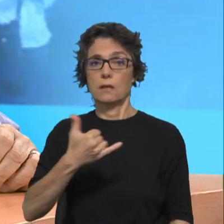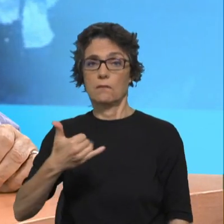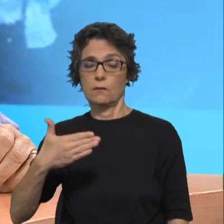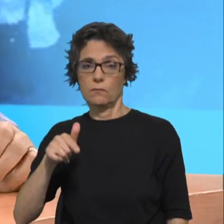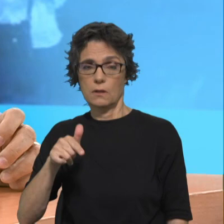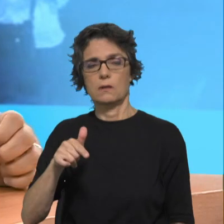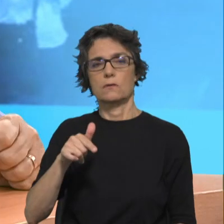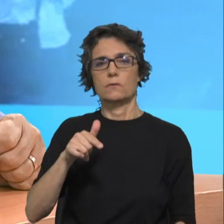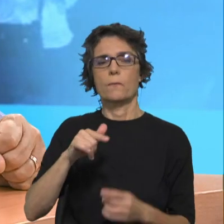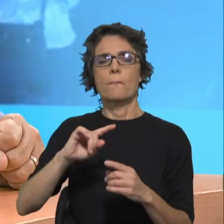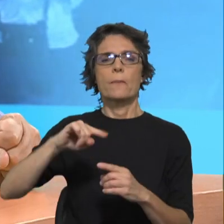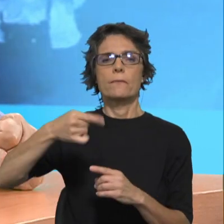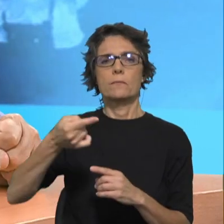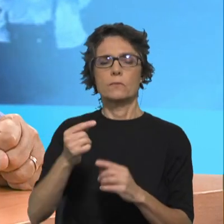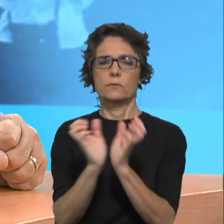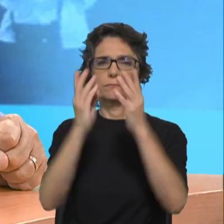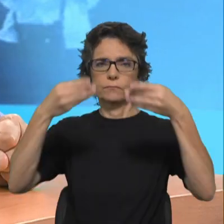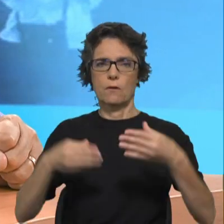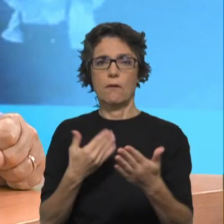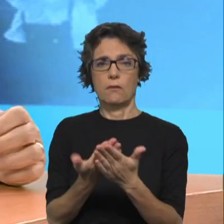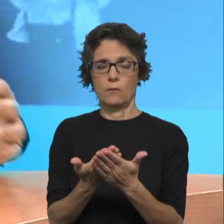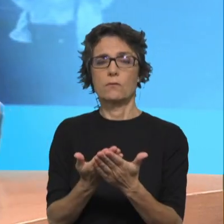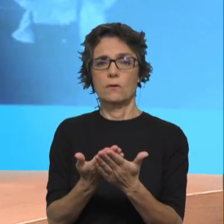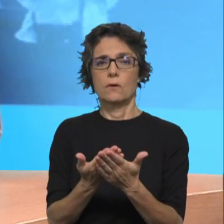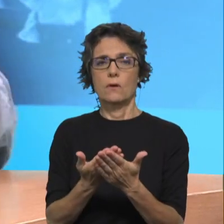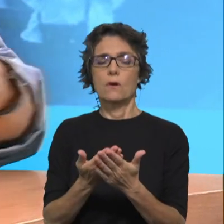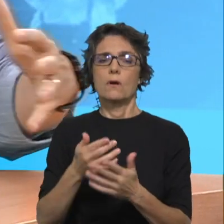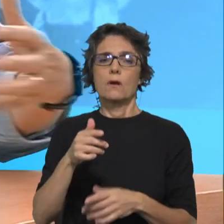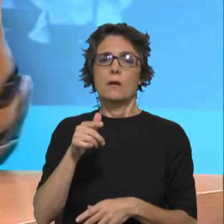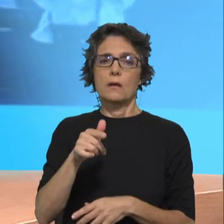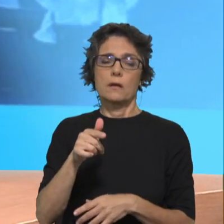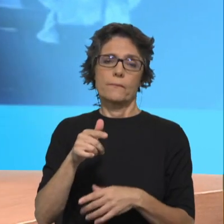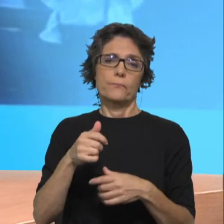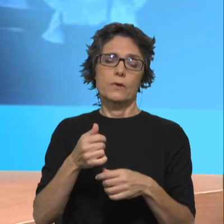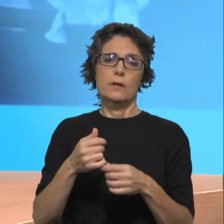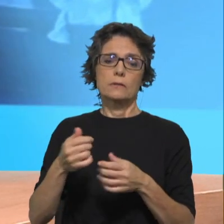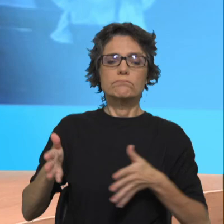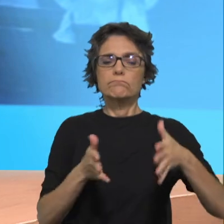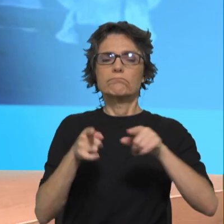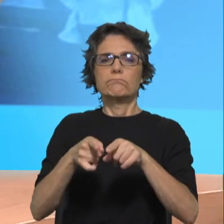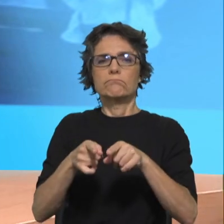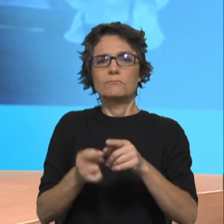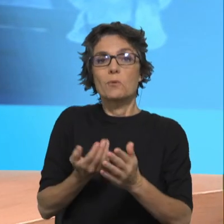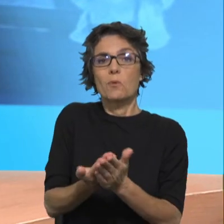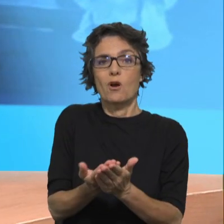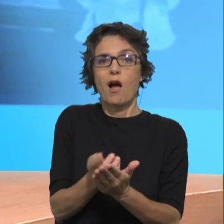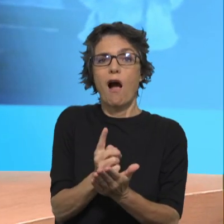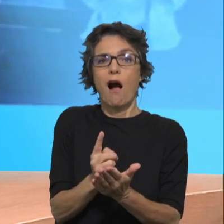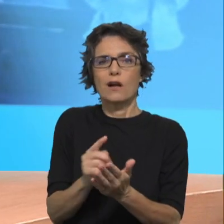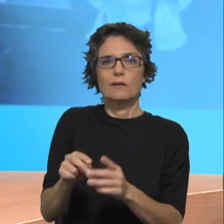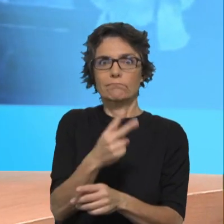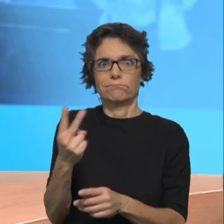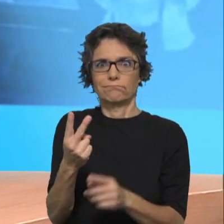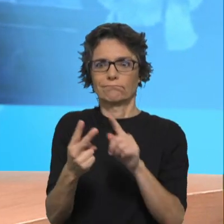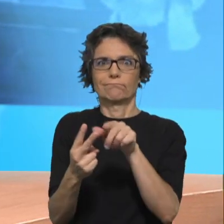daí surge depois a plataforma Laudato Si e em todo este percurso há esta proposta de dois grandes